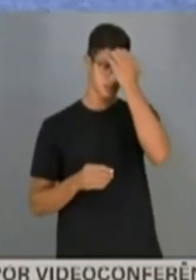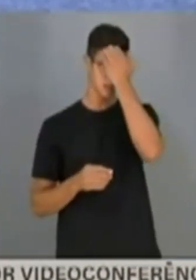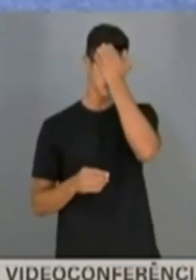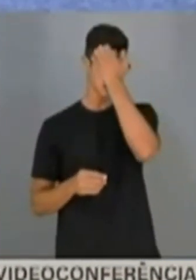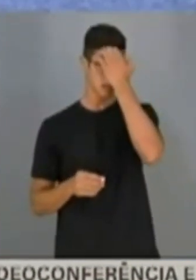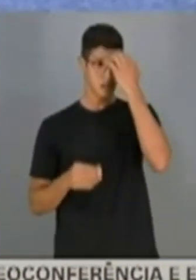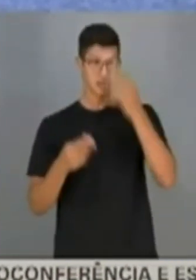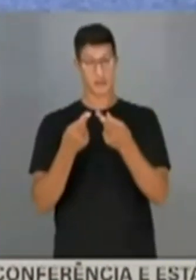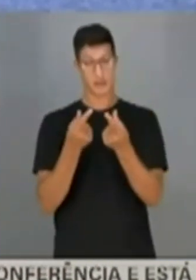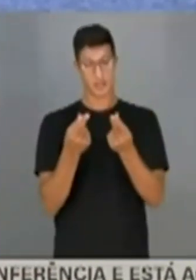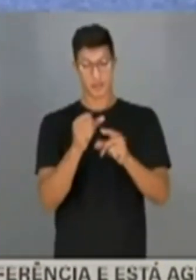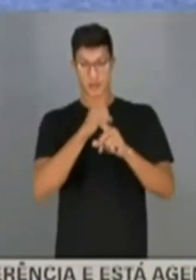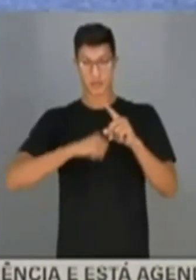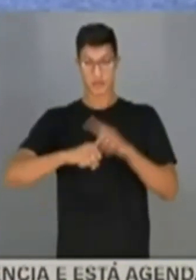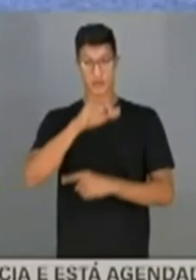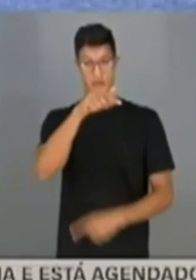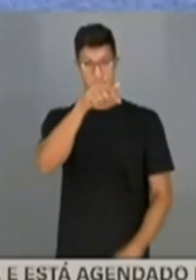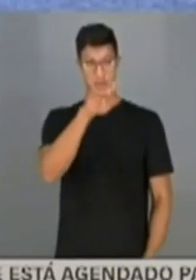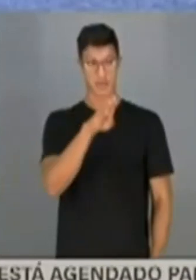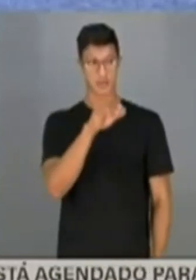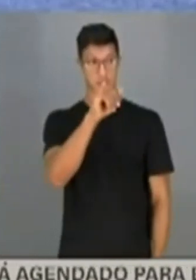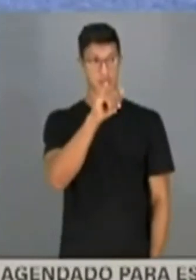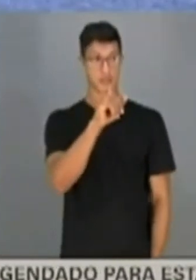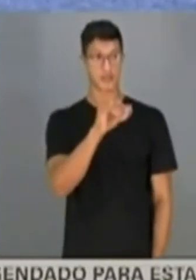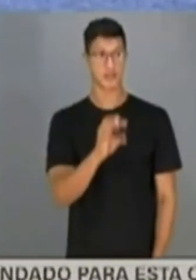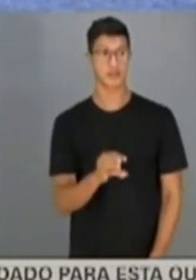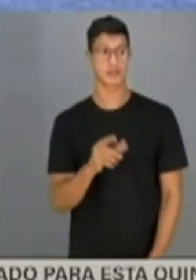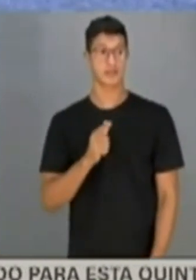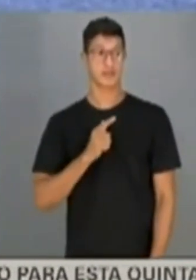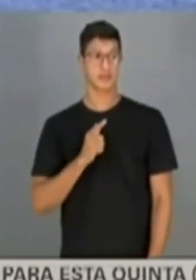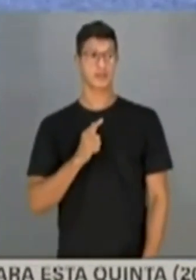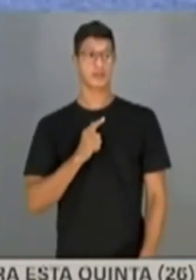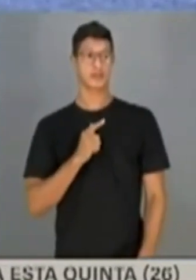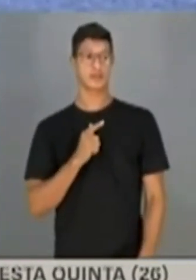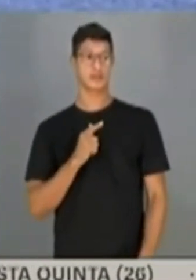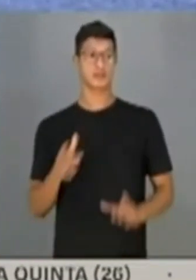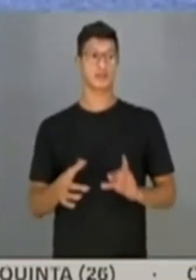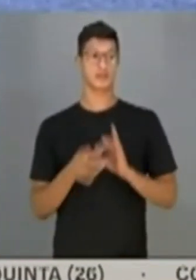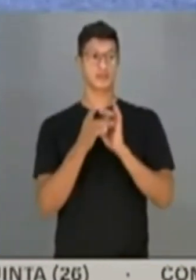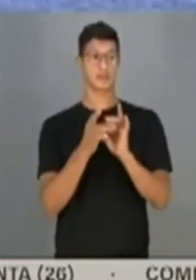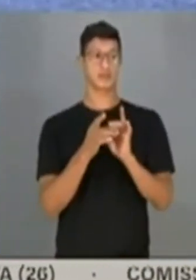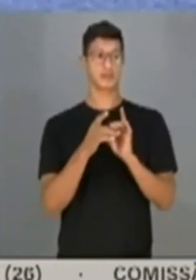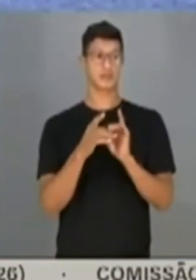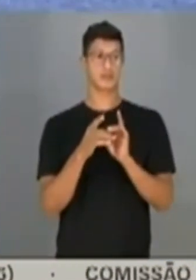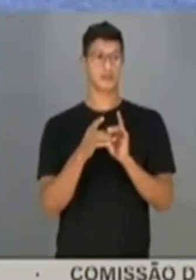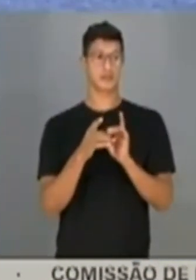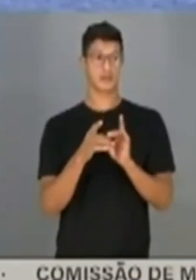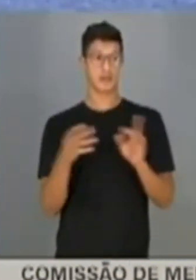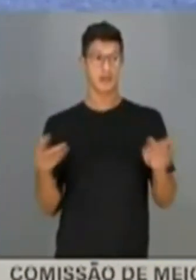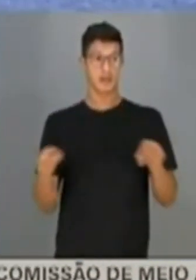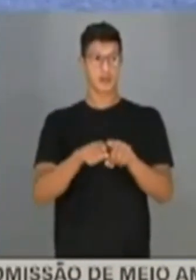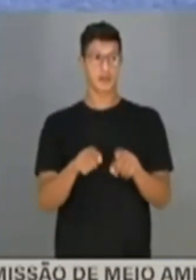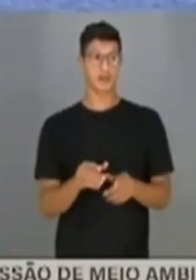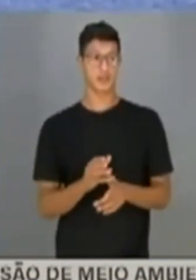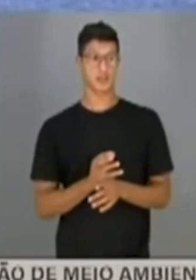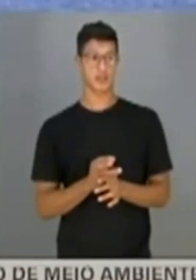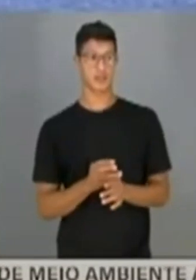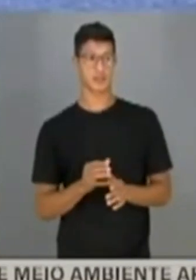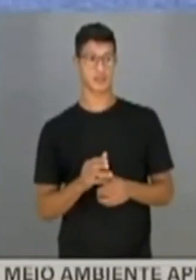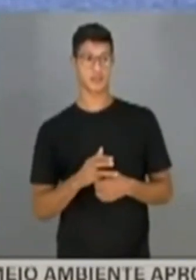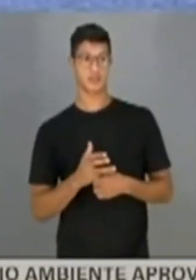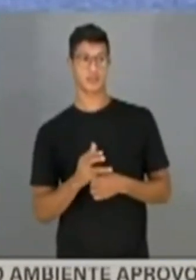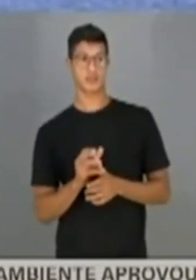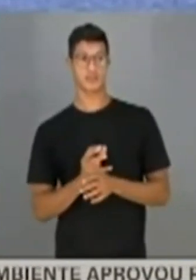capital social de 7 bilhões e meio de reais decorrente da integralização de 2